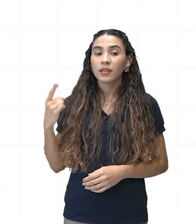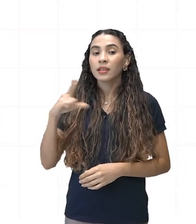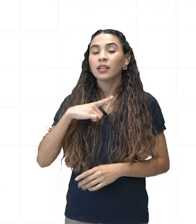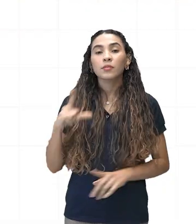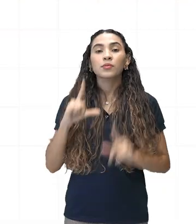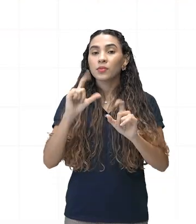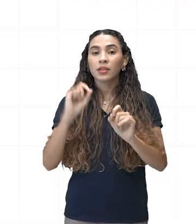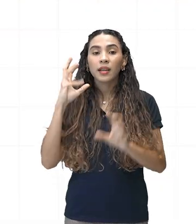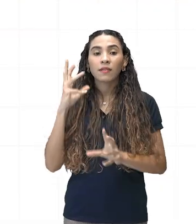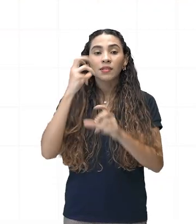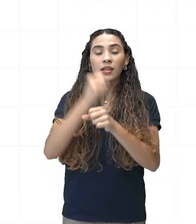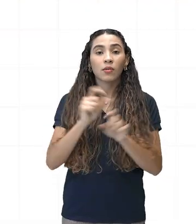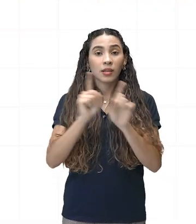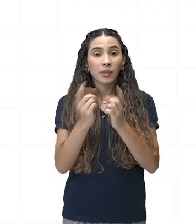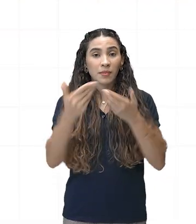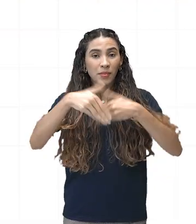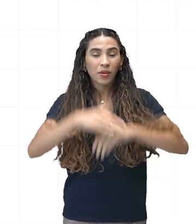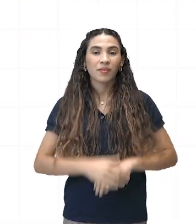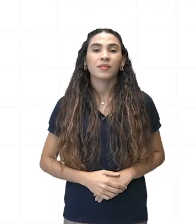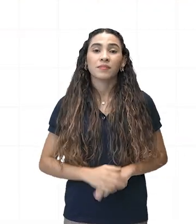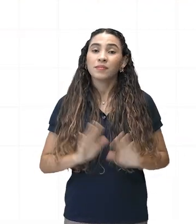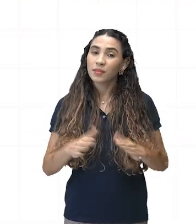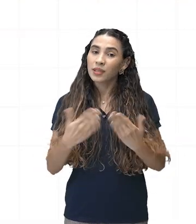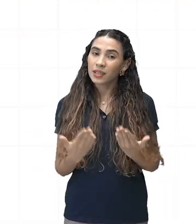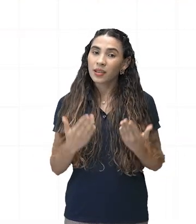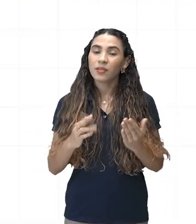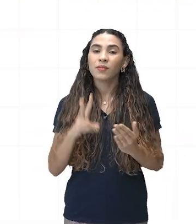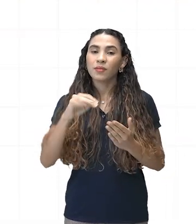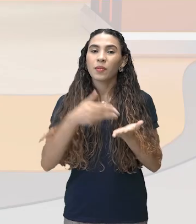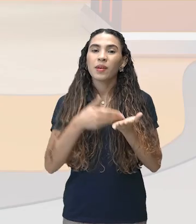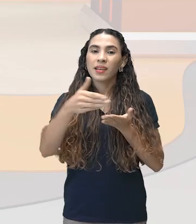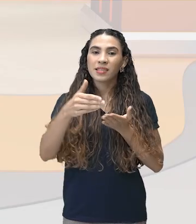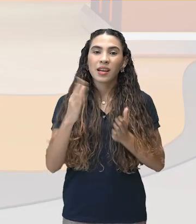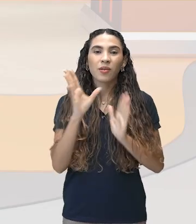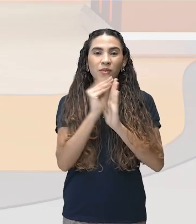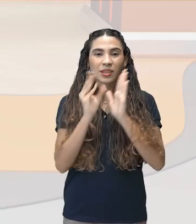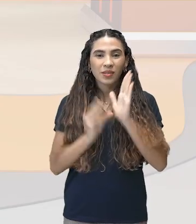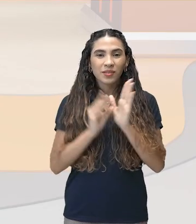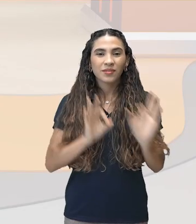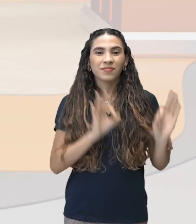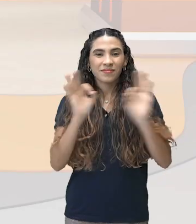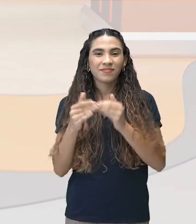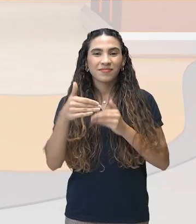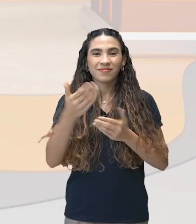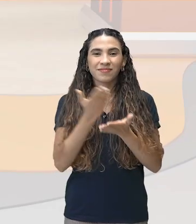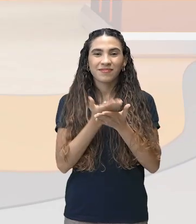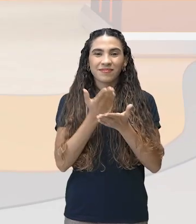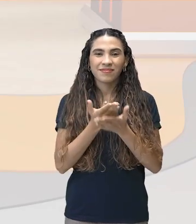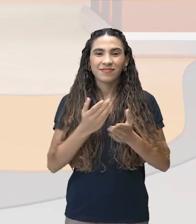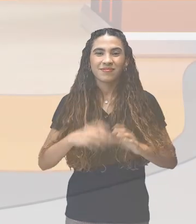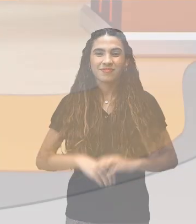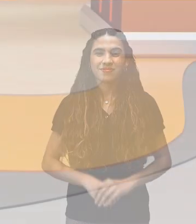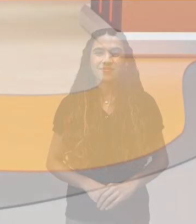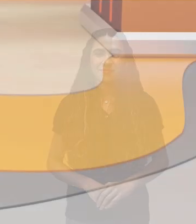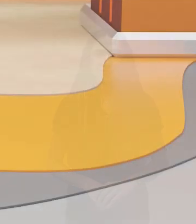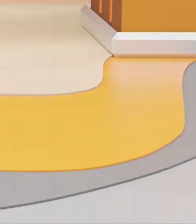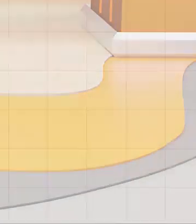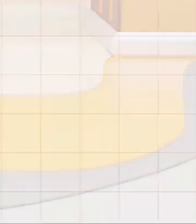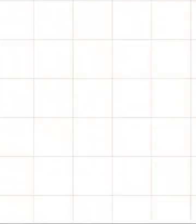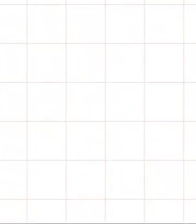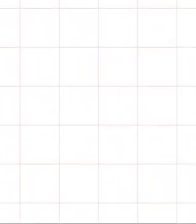onde nós iremos tratar da nossa revisão e avaliação, e é claro que nós iremos começar com o conteúdo da nossa aula de revisão. Vamos de conteúdo.